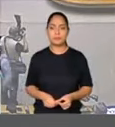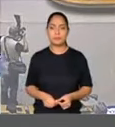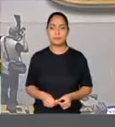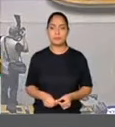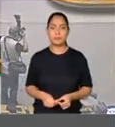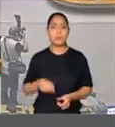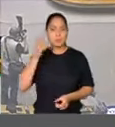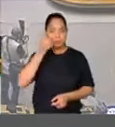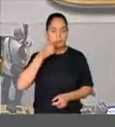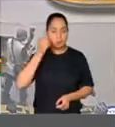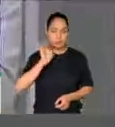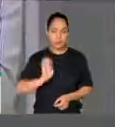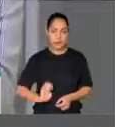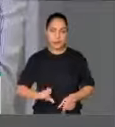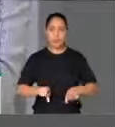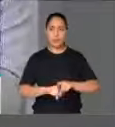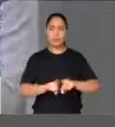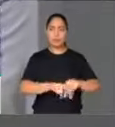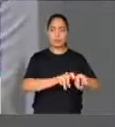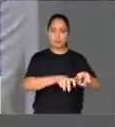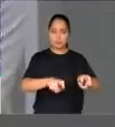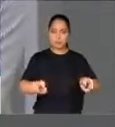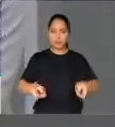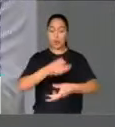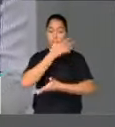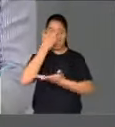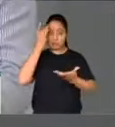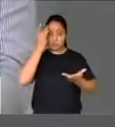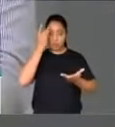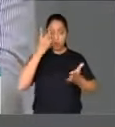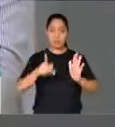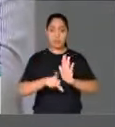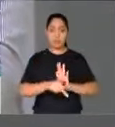mais membros da mesa, deputado David Miranda também.